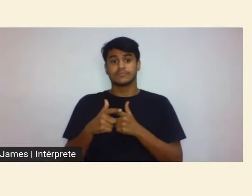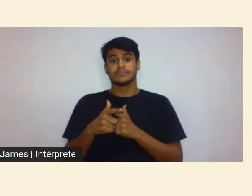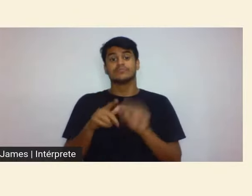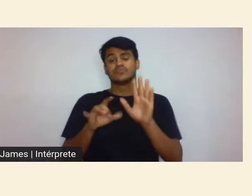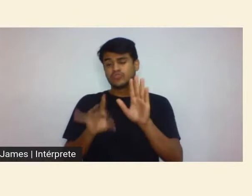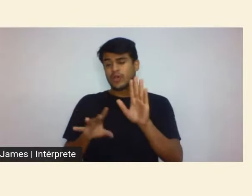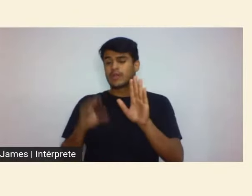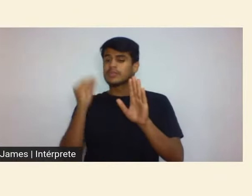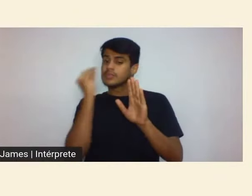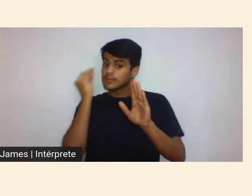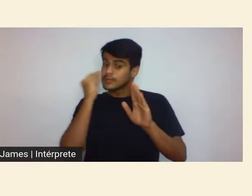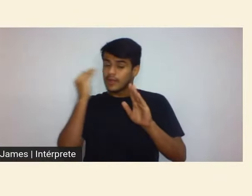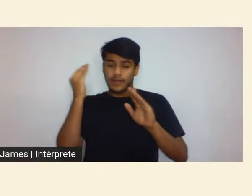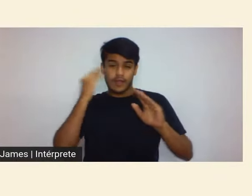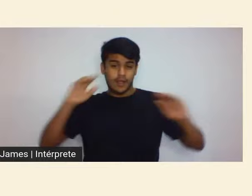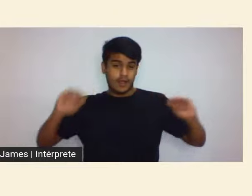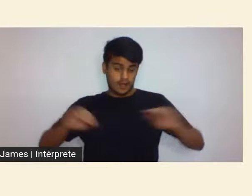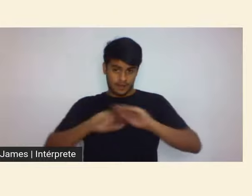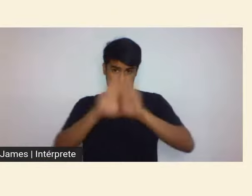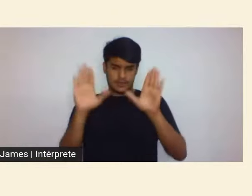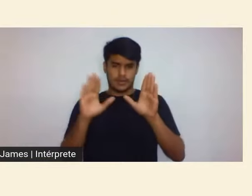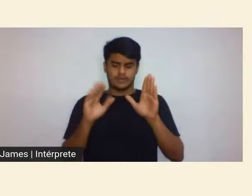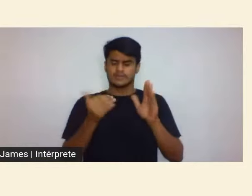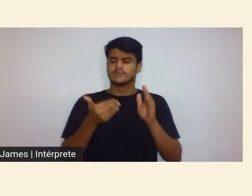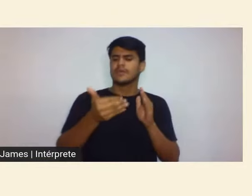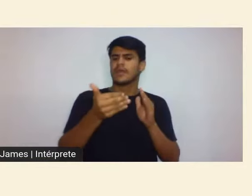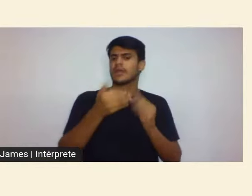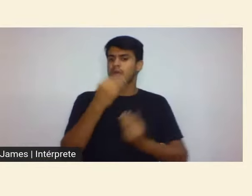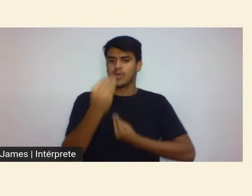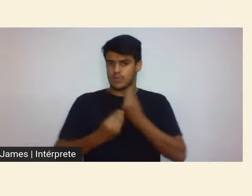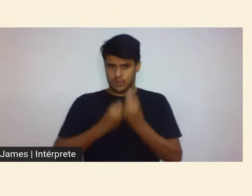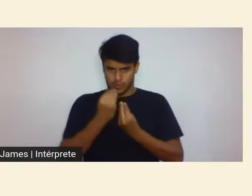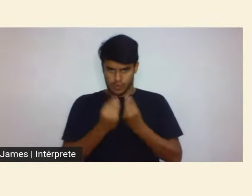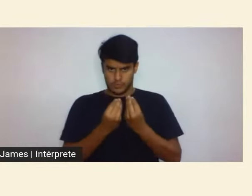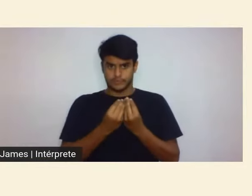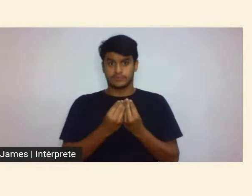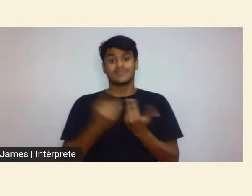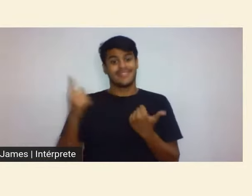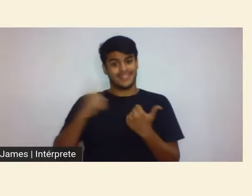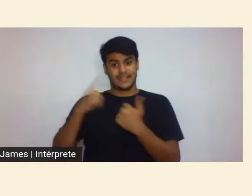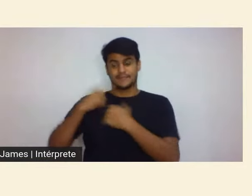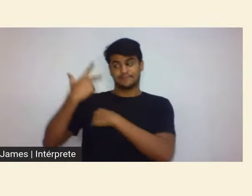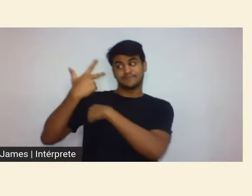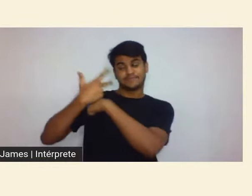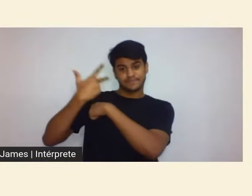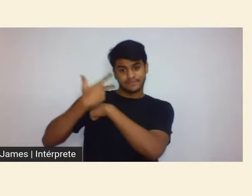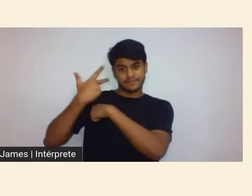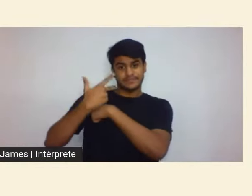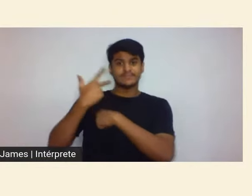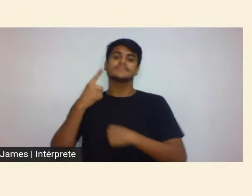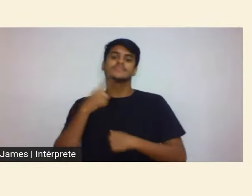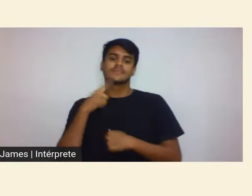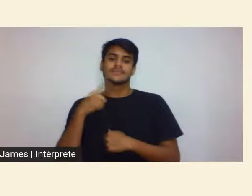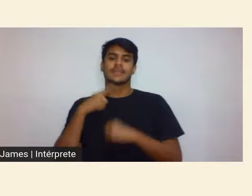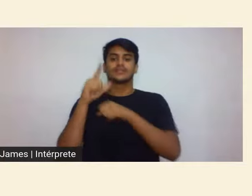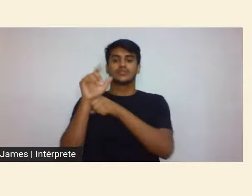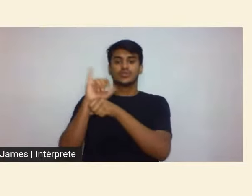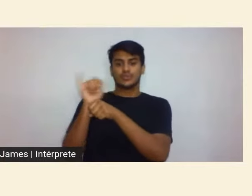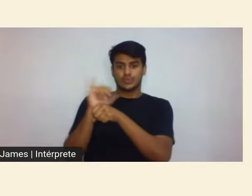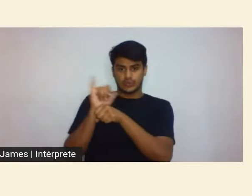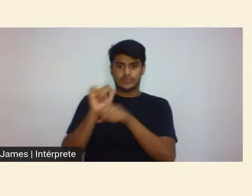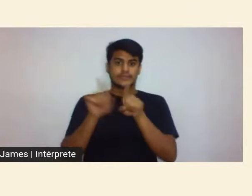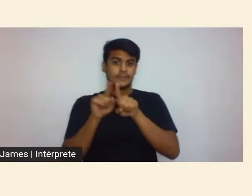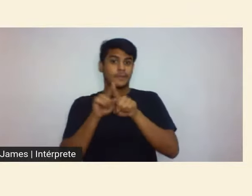pouco claro como o evento vai funcionar. A gente está sendo transmitido pelos canais de YouTube e